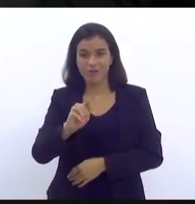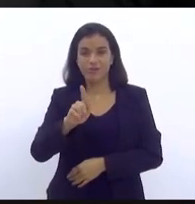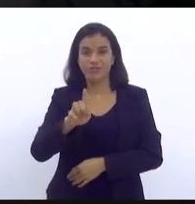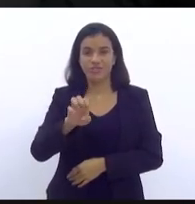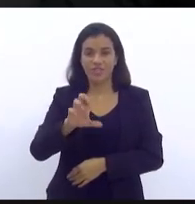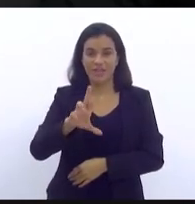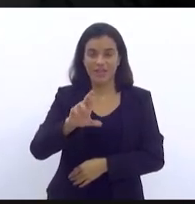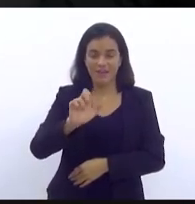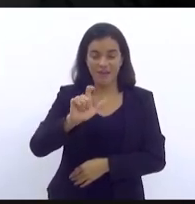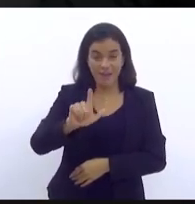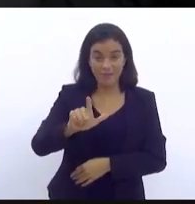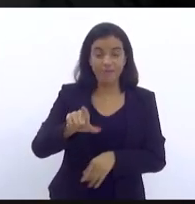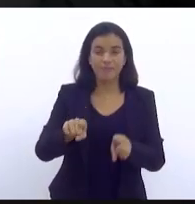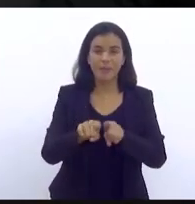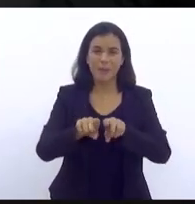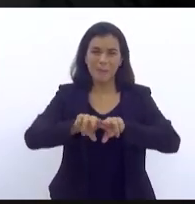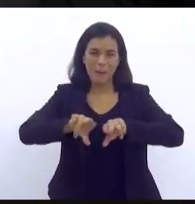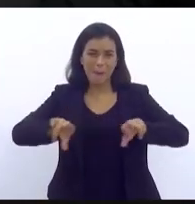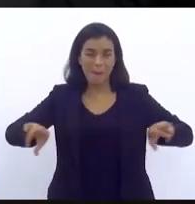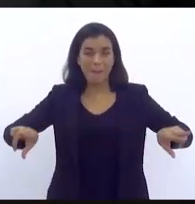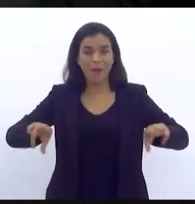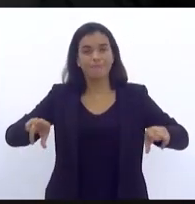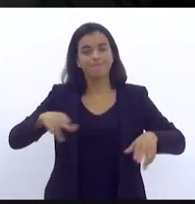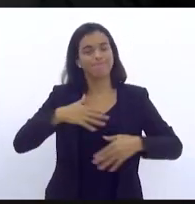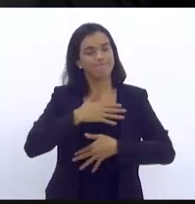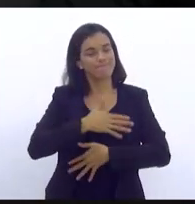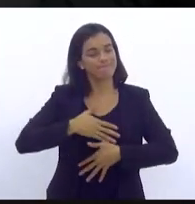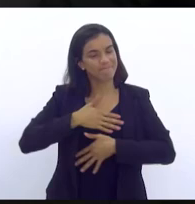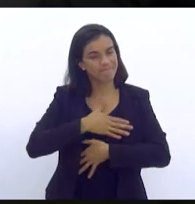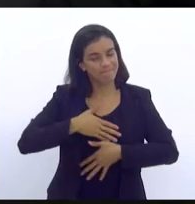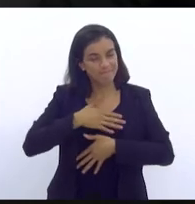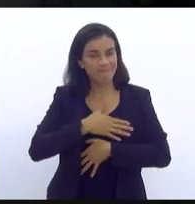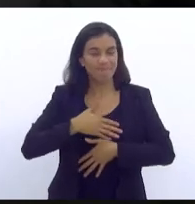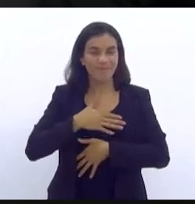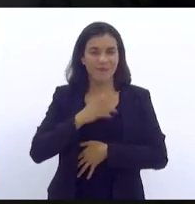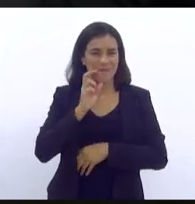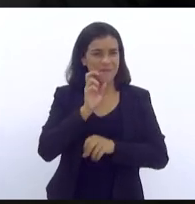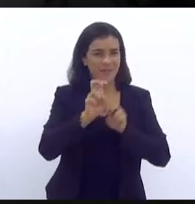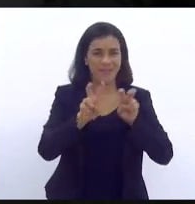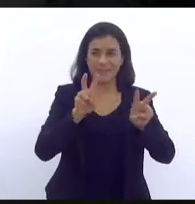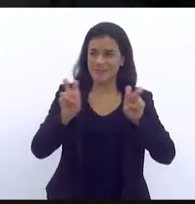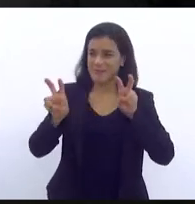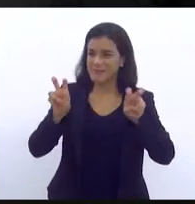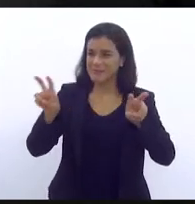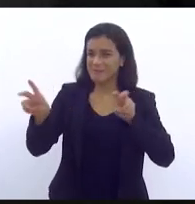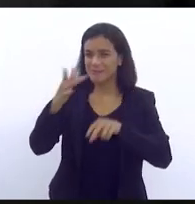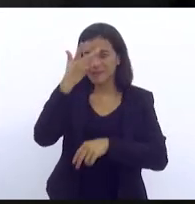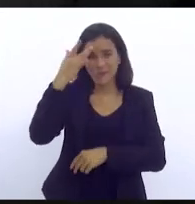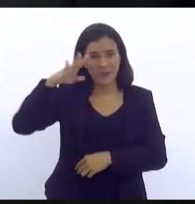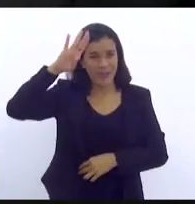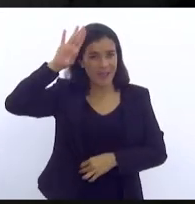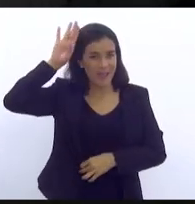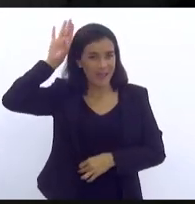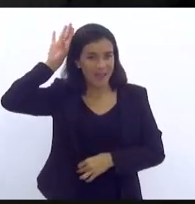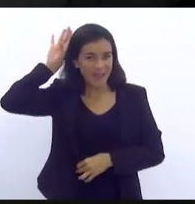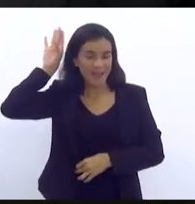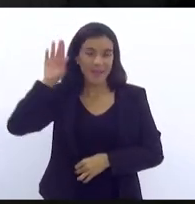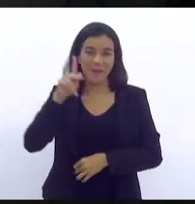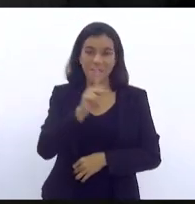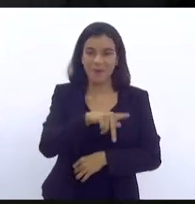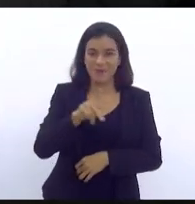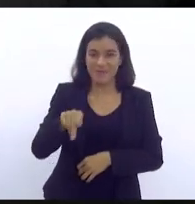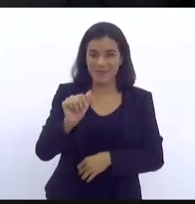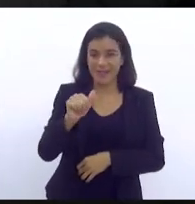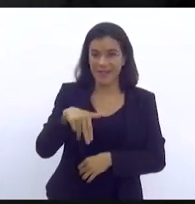figuras queridas prazer est aqui vejo aqui muitas pessoas da academia professora so quein professora Ana